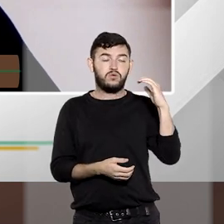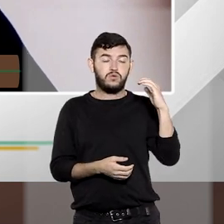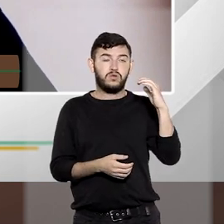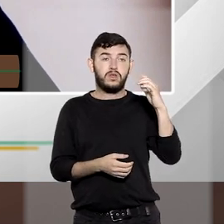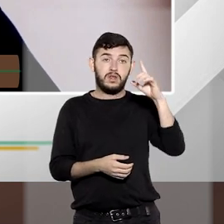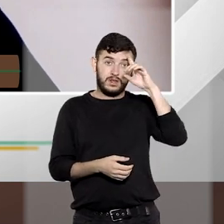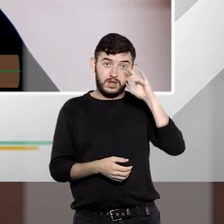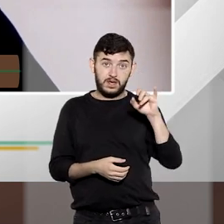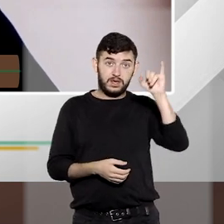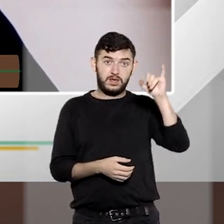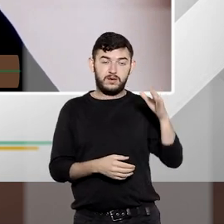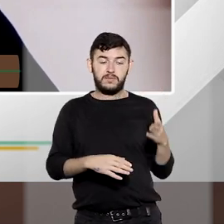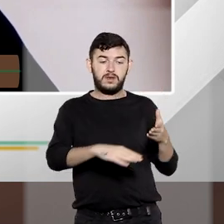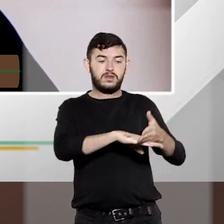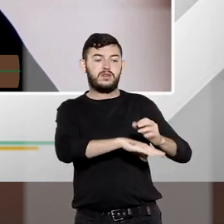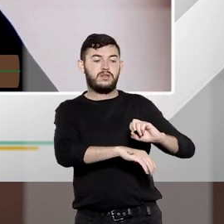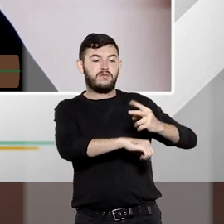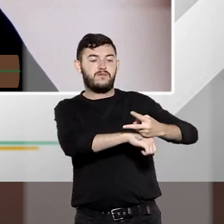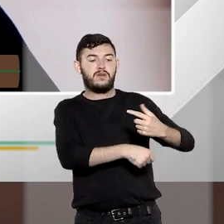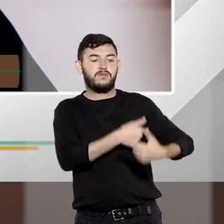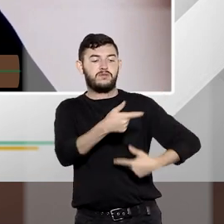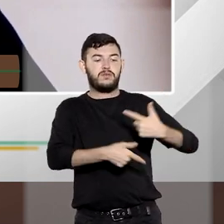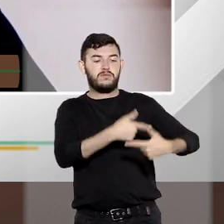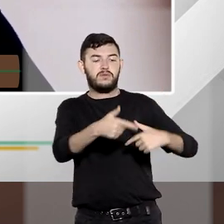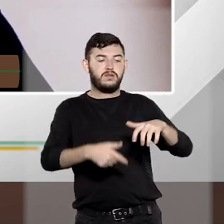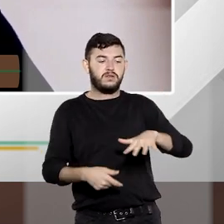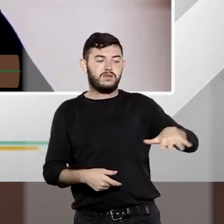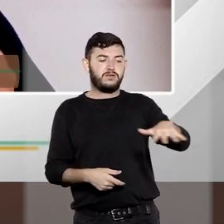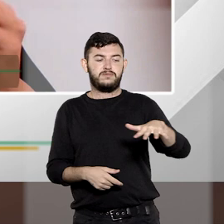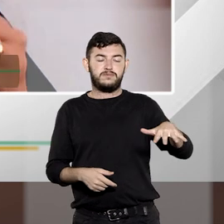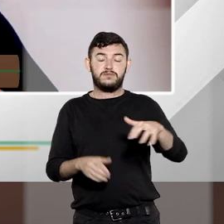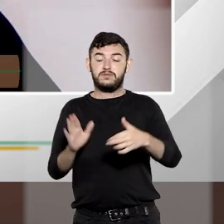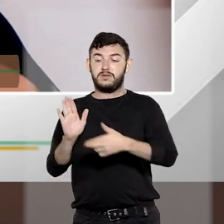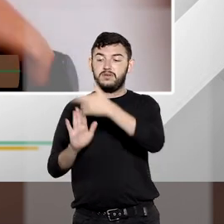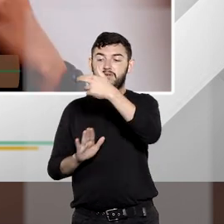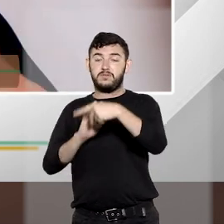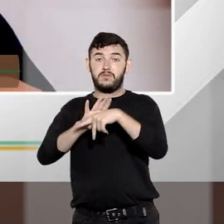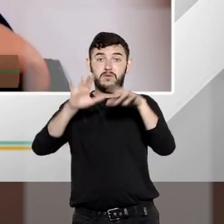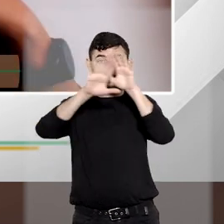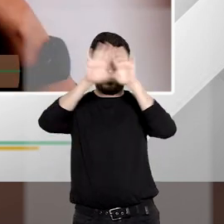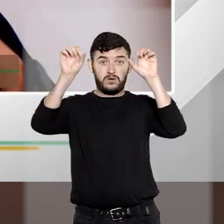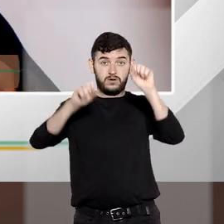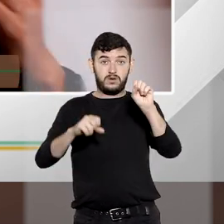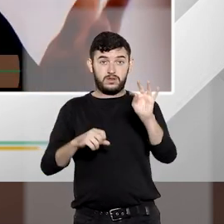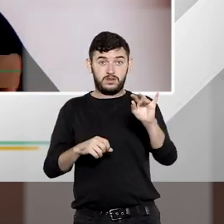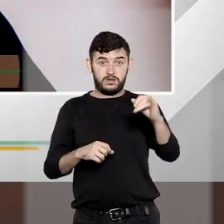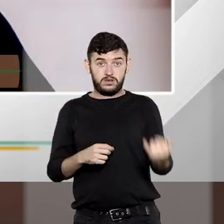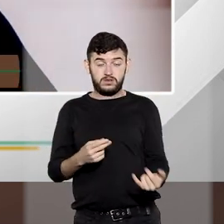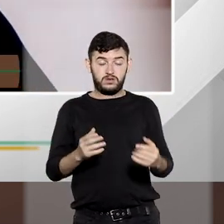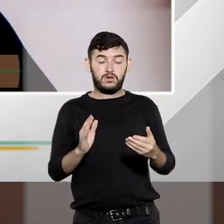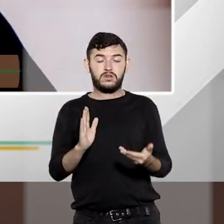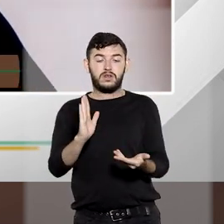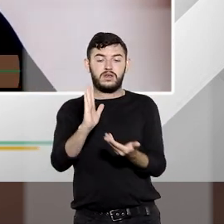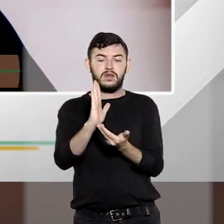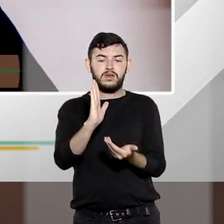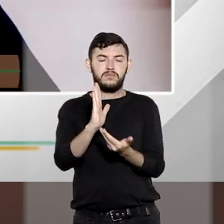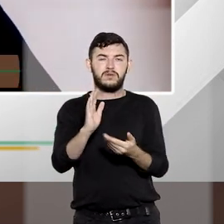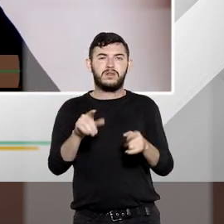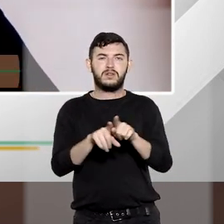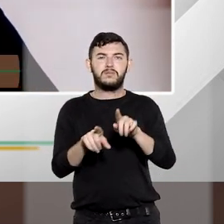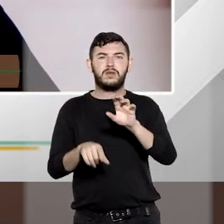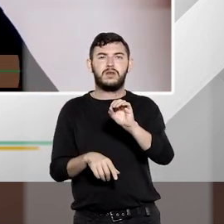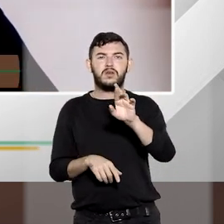trabalho. Então, com essa resolução, o STJ acabou fazendo, o STJ, a Câmara, vários órgãos